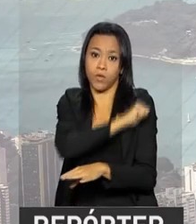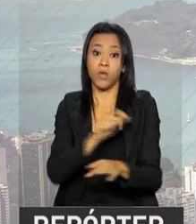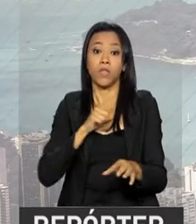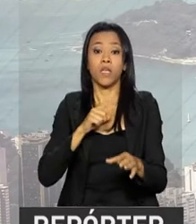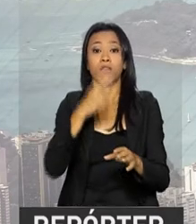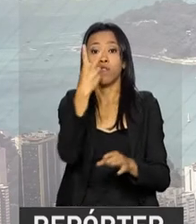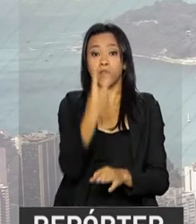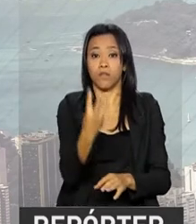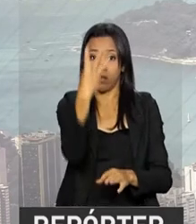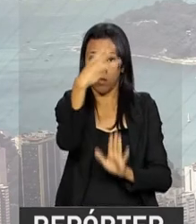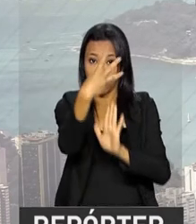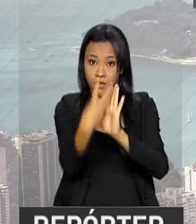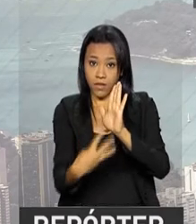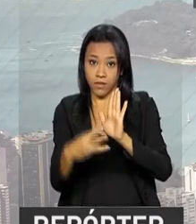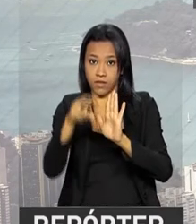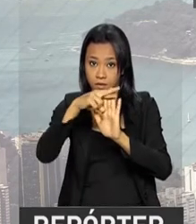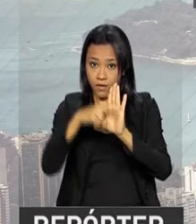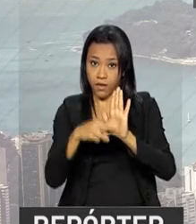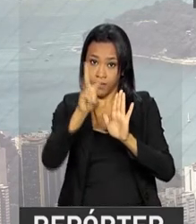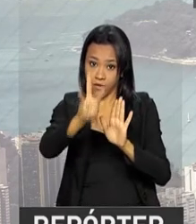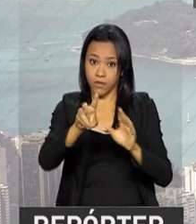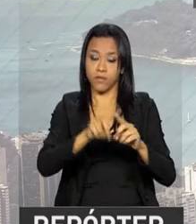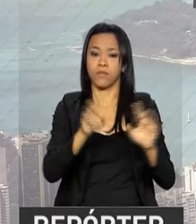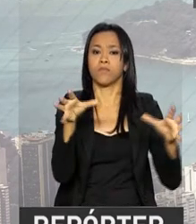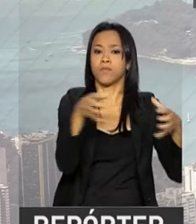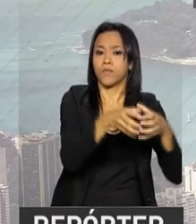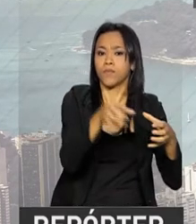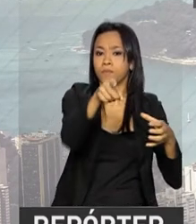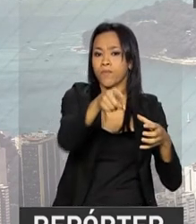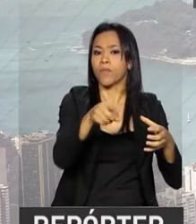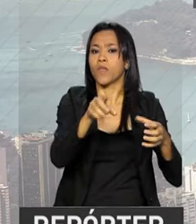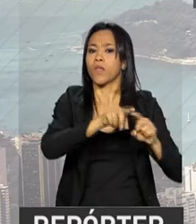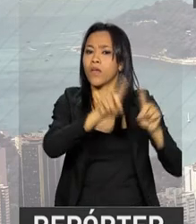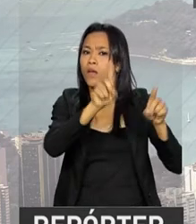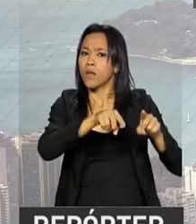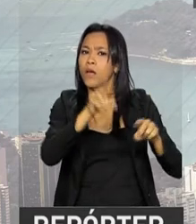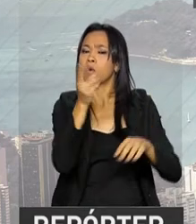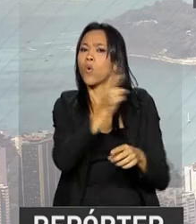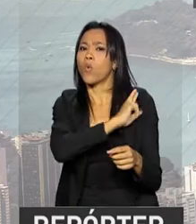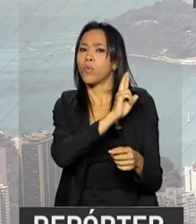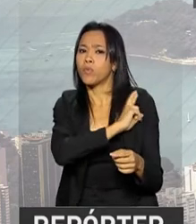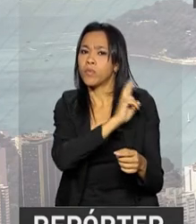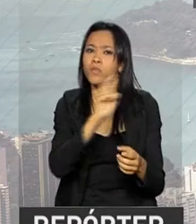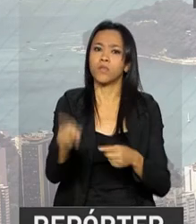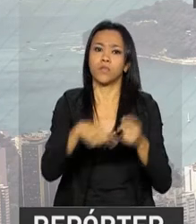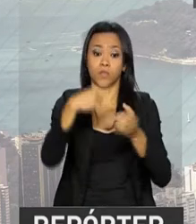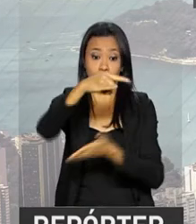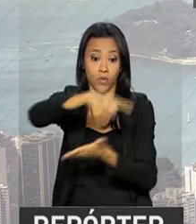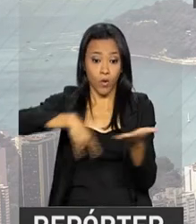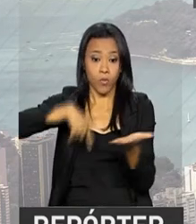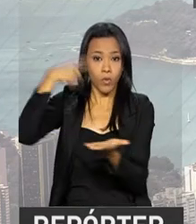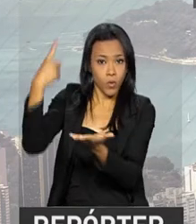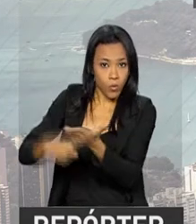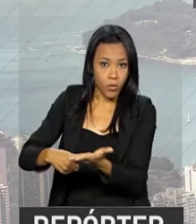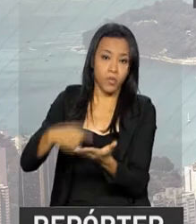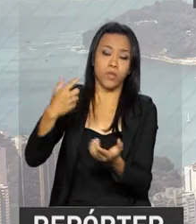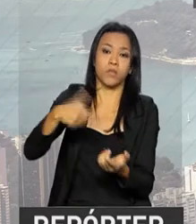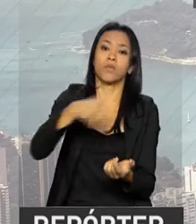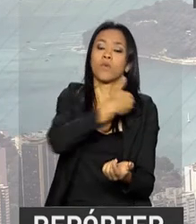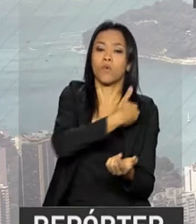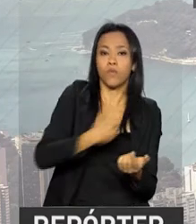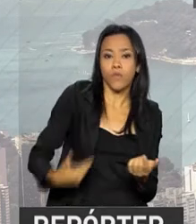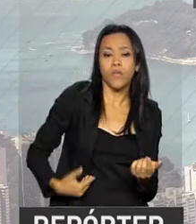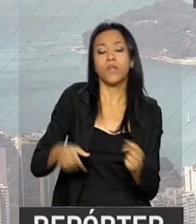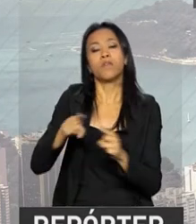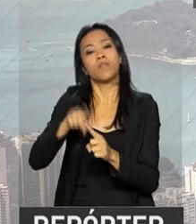instrumentos principais a matriz de responsabilidade documento sobre os compromissos assumidos entre governo e comitê olímpico